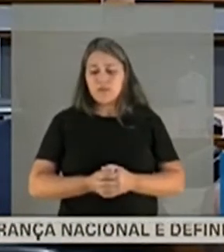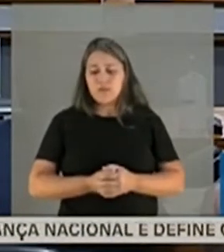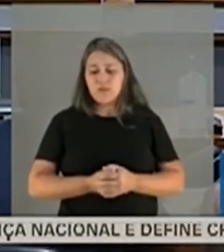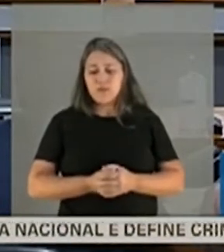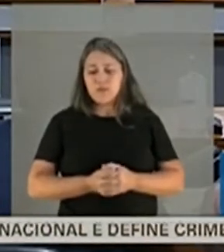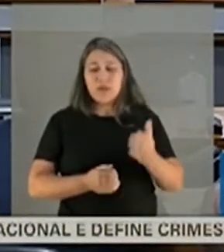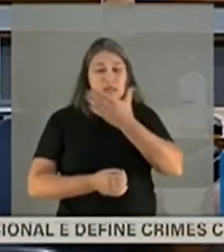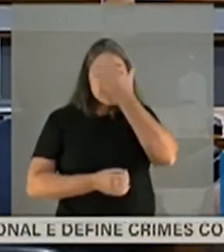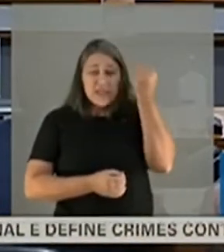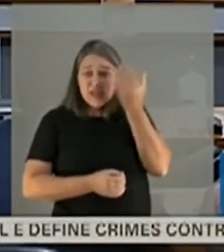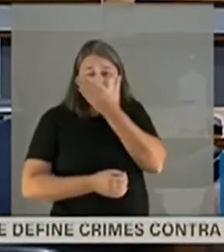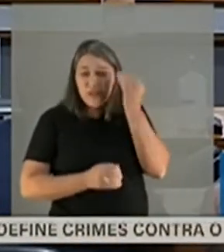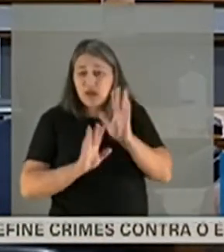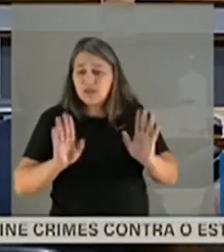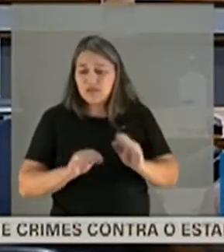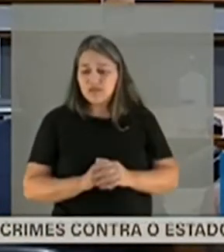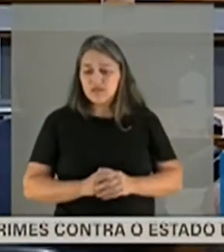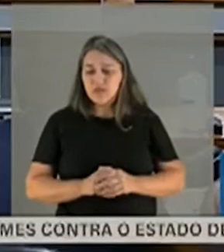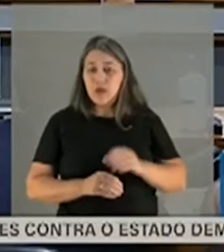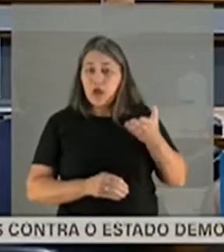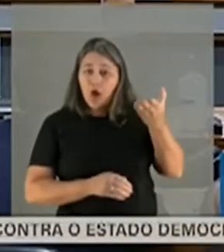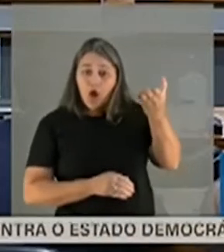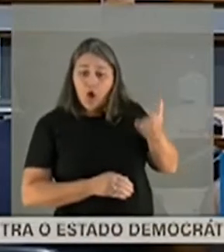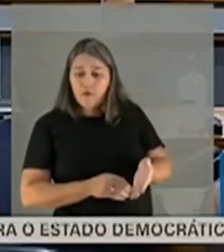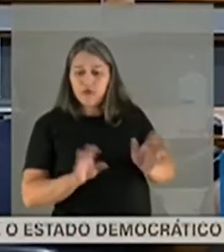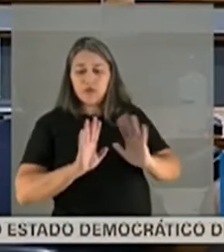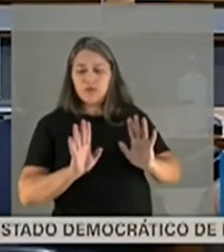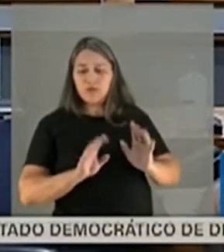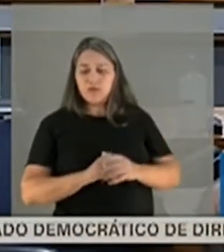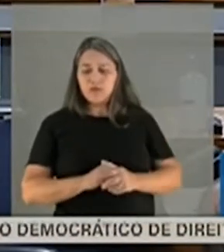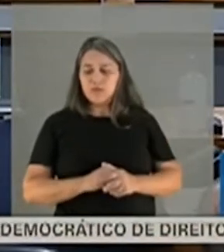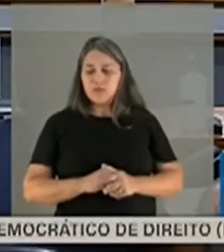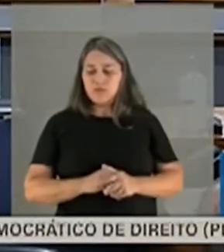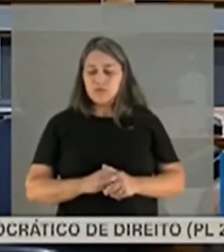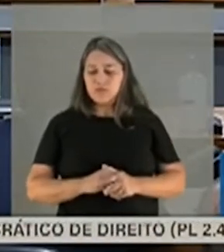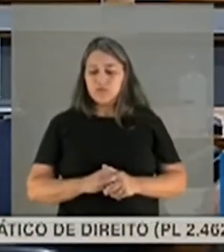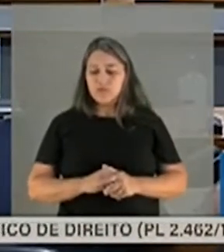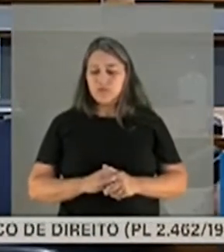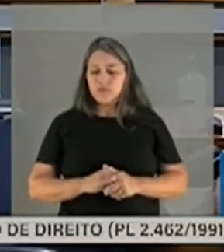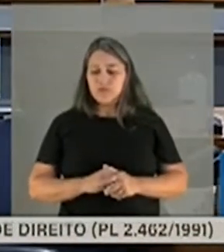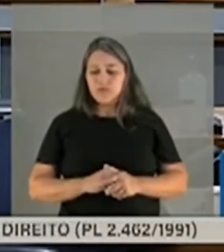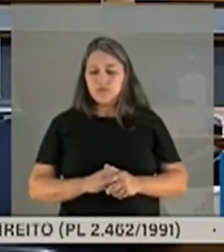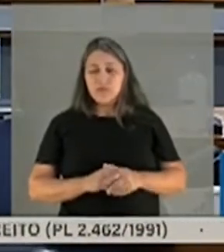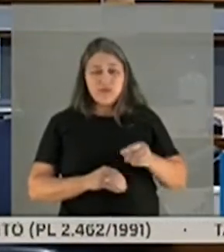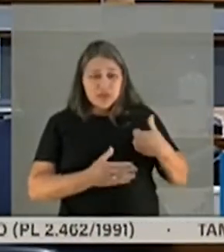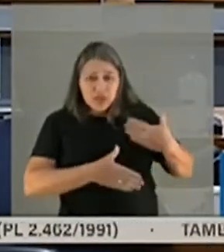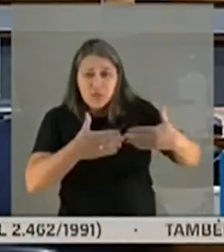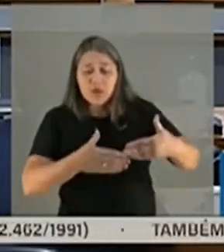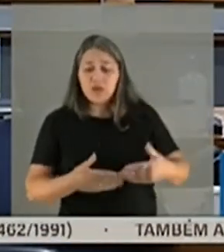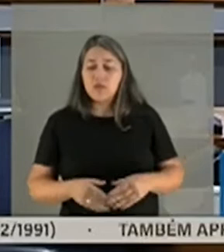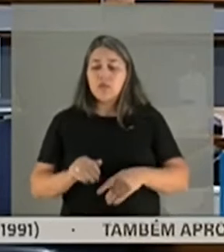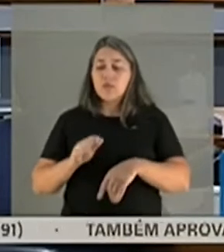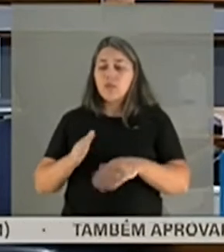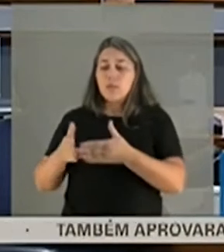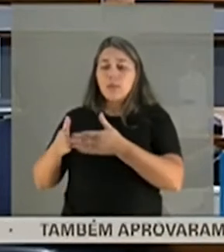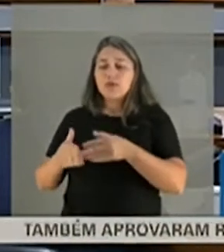Esquece. Senador Renato, confundir, não, senhor presidente. Vossa Excelência está atropelado. Senado, o requerimento vai ser lido. Atropelado. Vai, senador Renato. O requerimento vai ser lido,